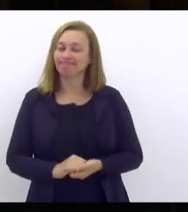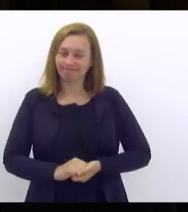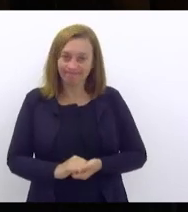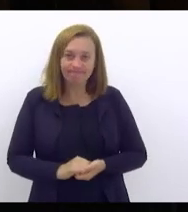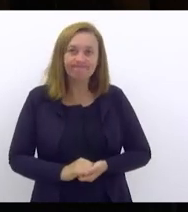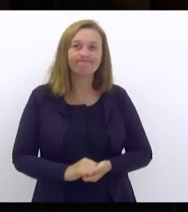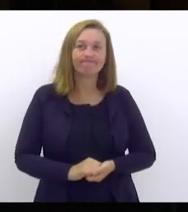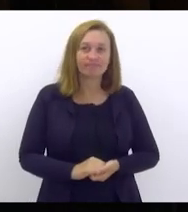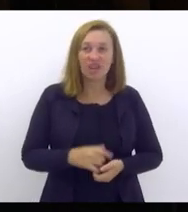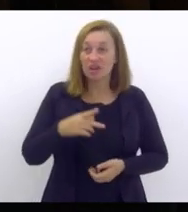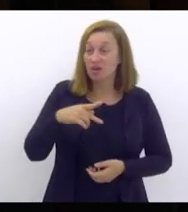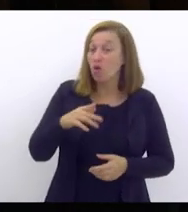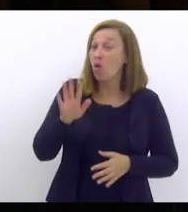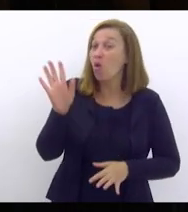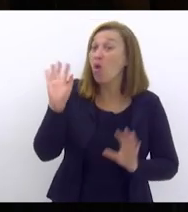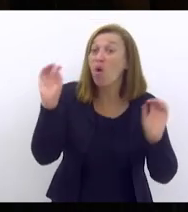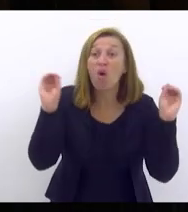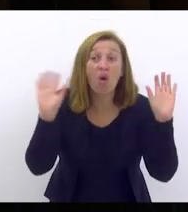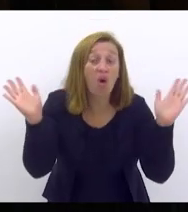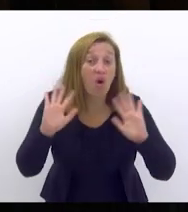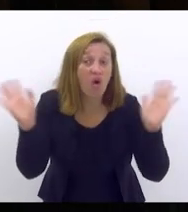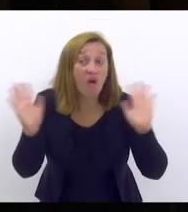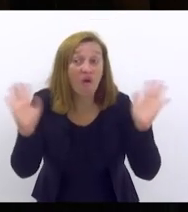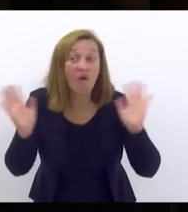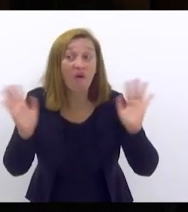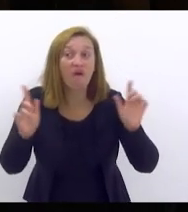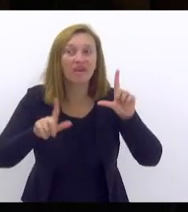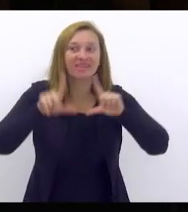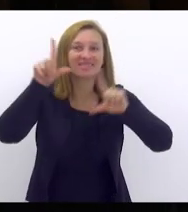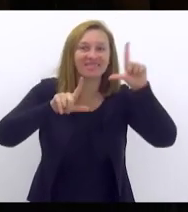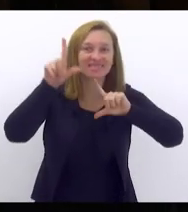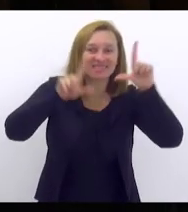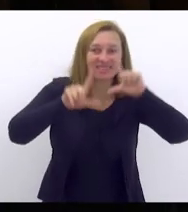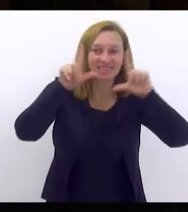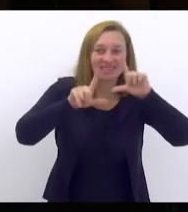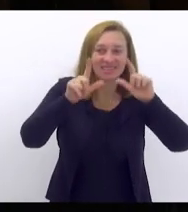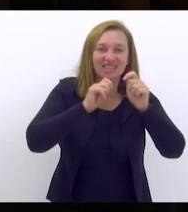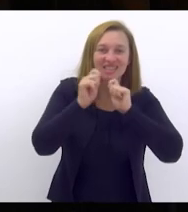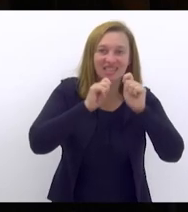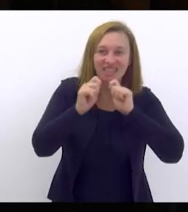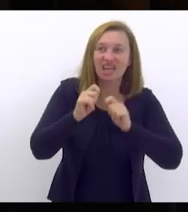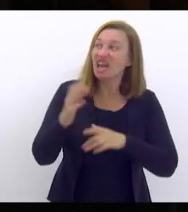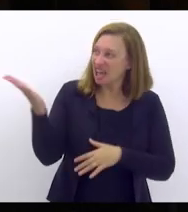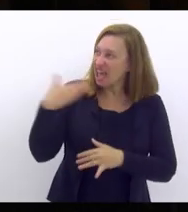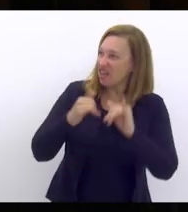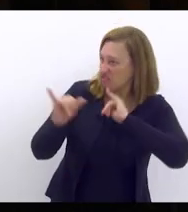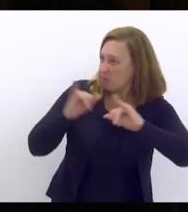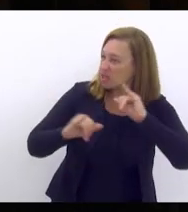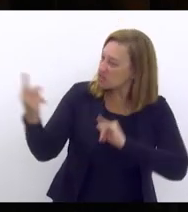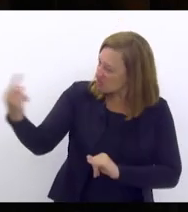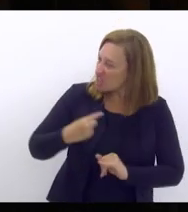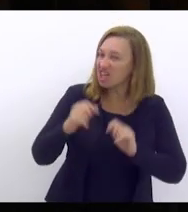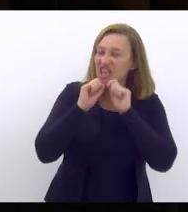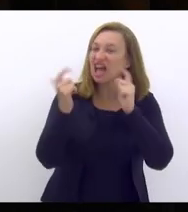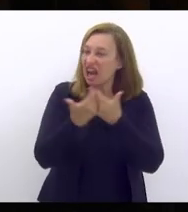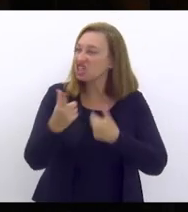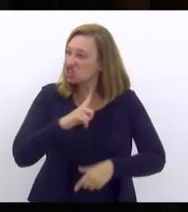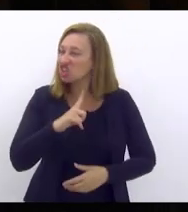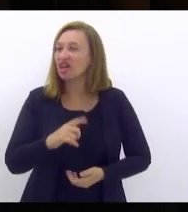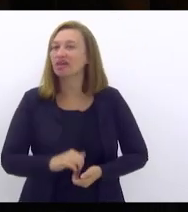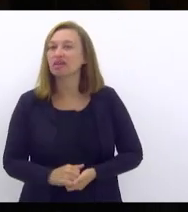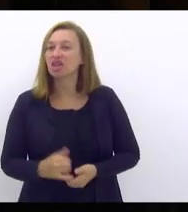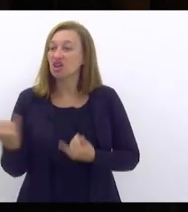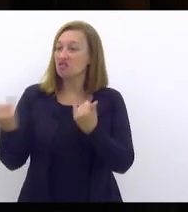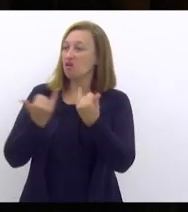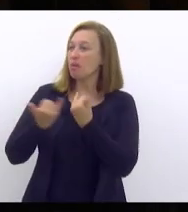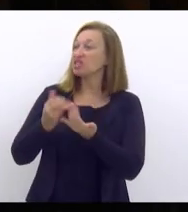Alô, imprensa. Se quiser informação, é só vir aqui na Assembleia Legislativa que tem. Aqui